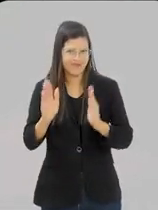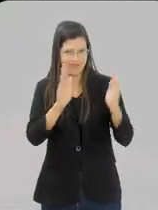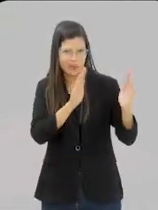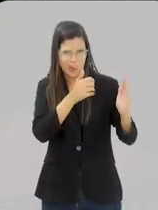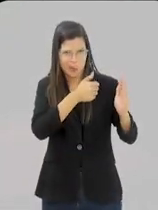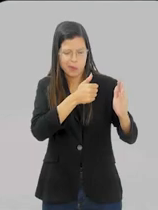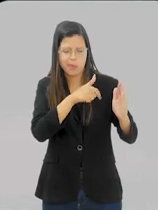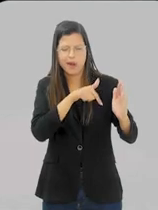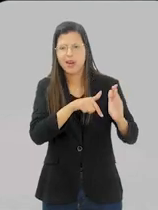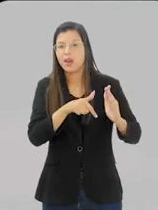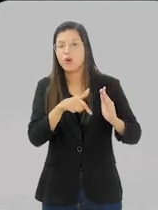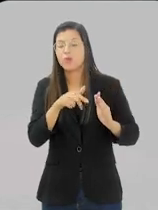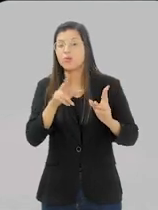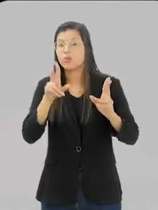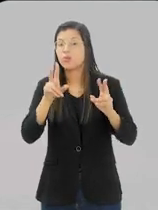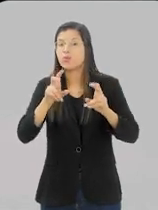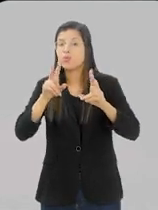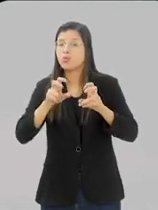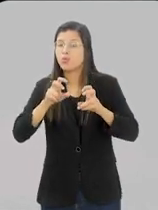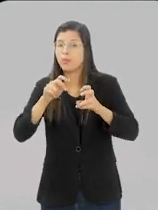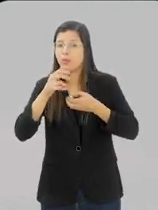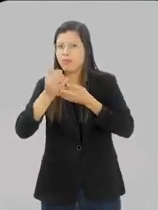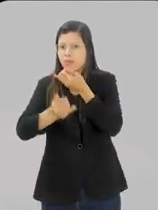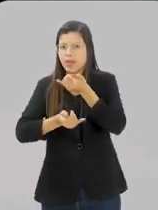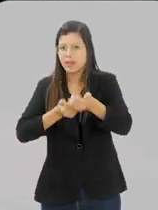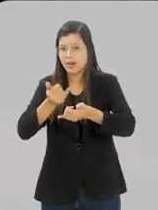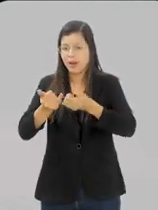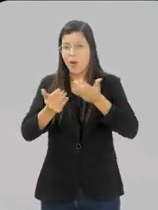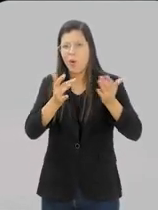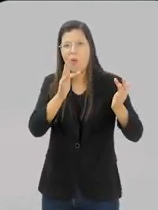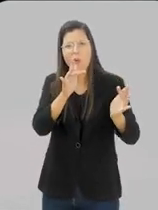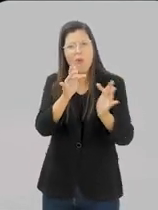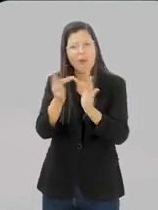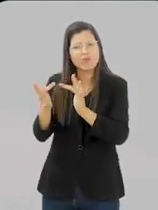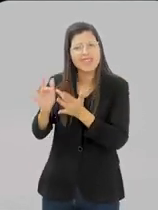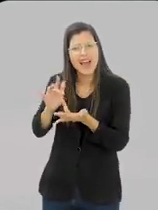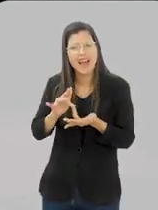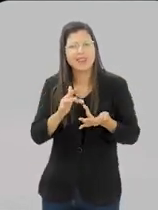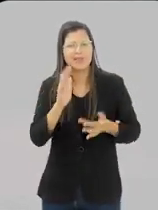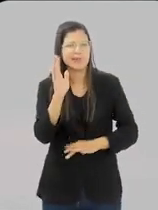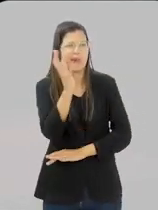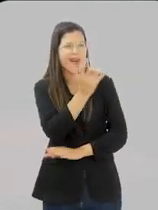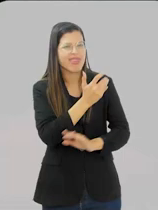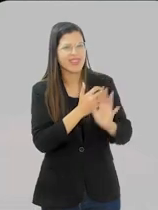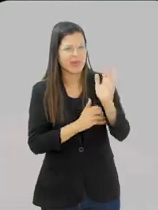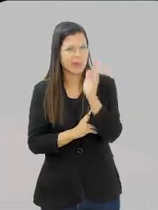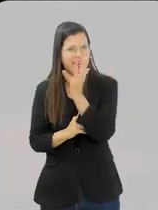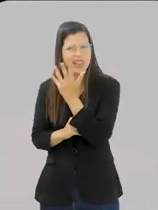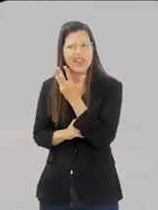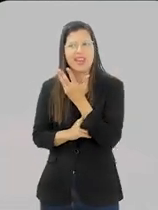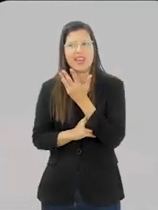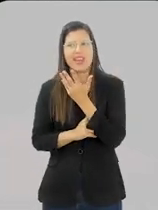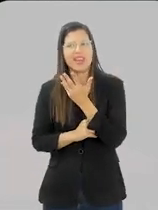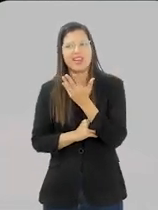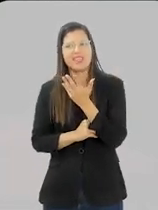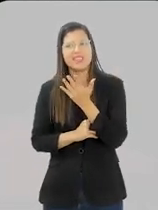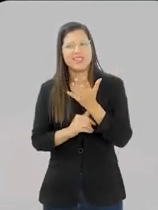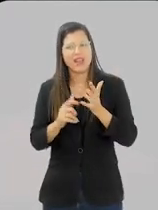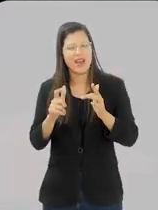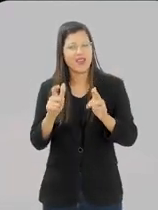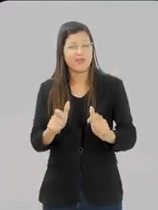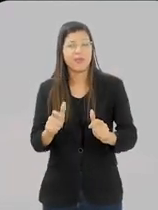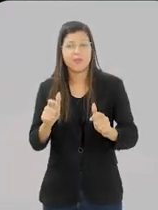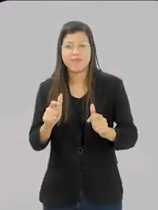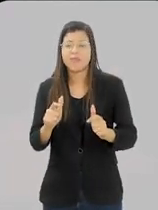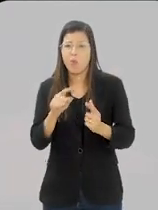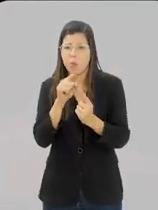bloco, além dessa questão do brincar, né, o contato com a natureza, nesses ambientes, né, que o ideal